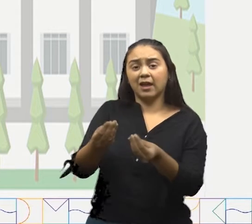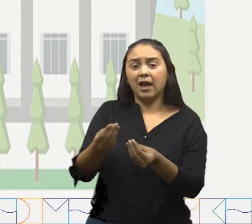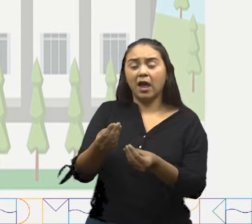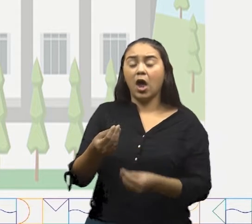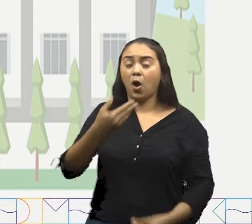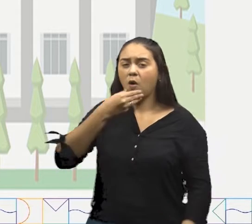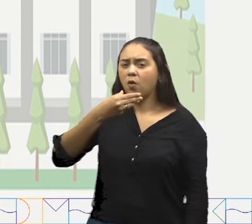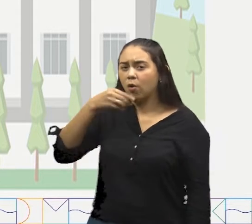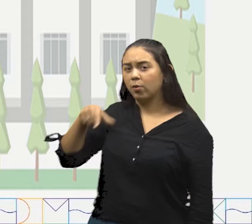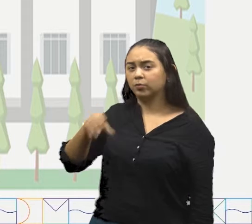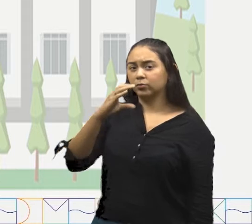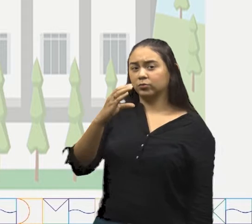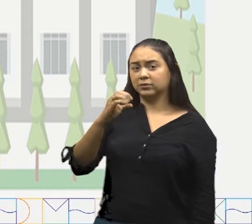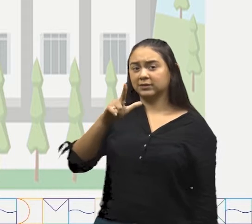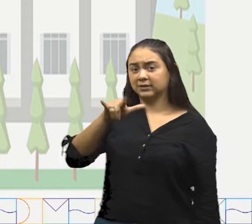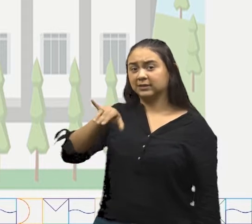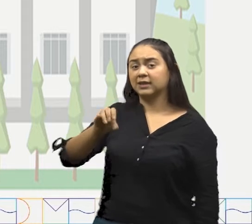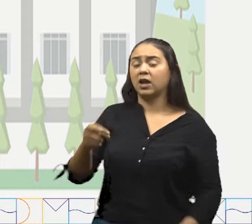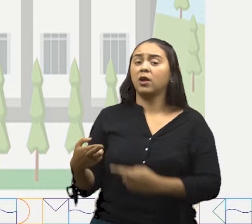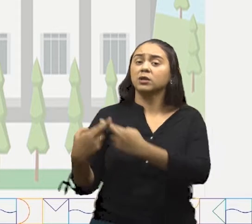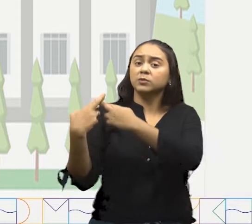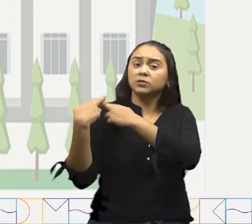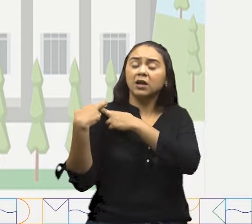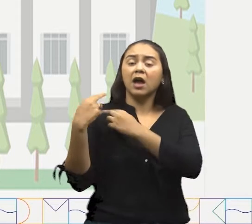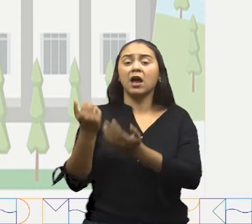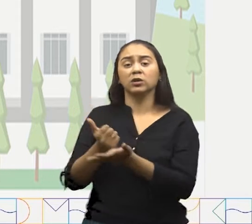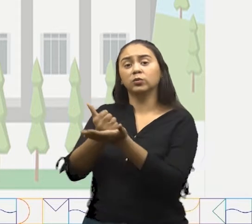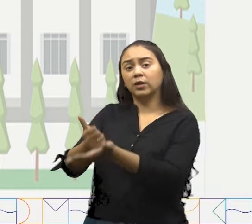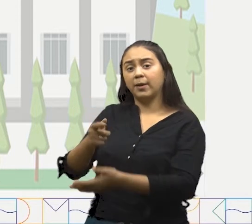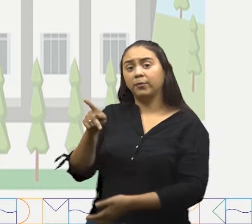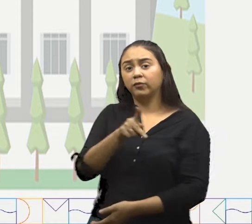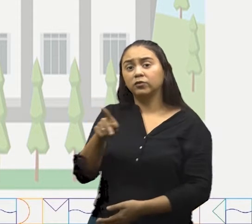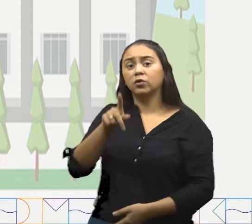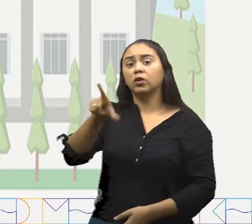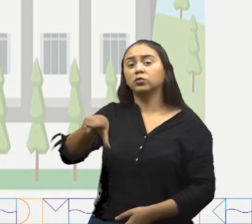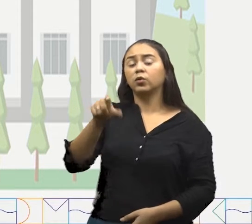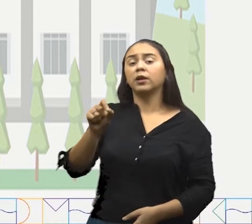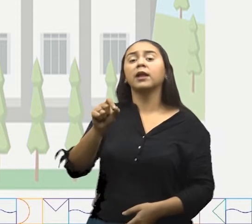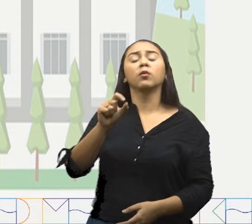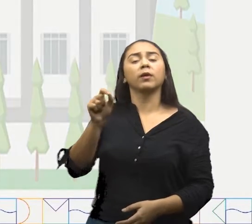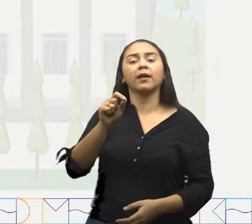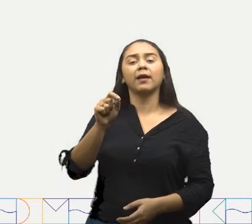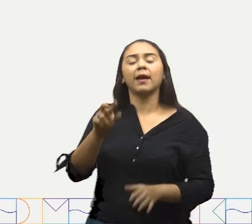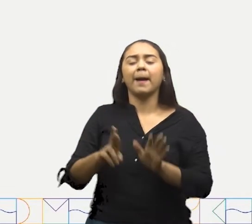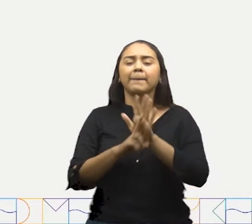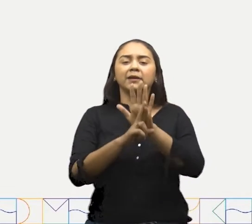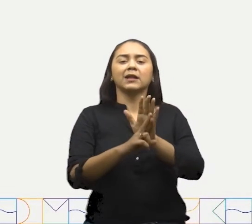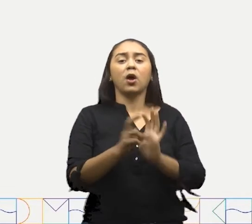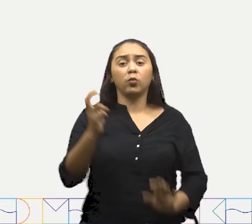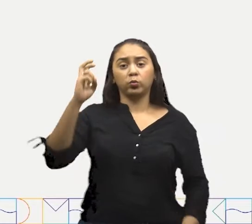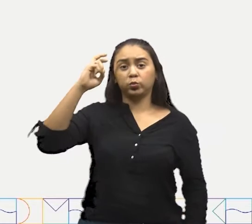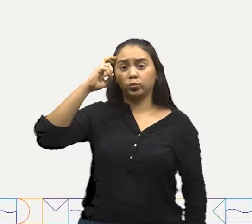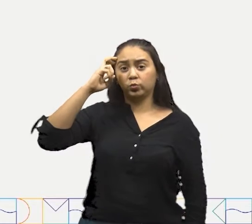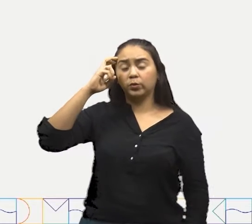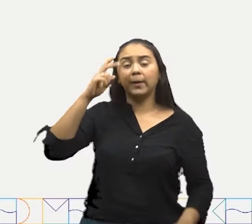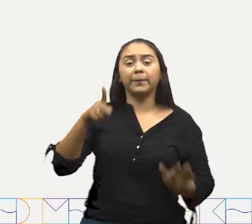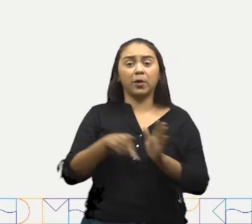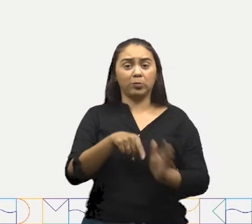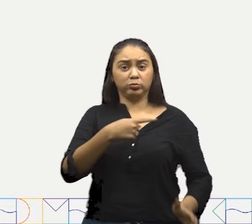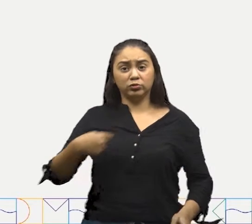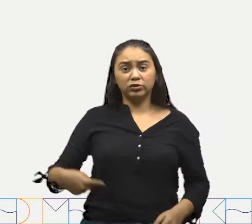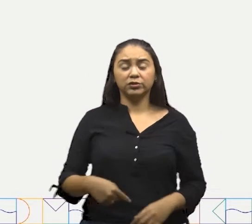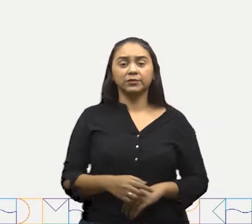ficou responsável por ajudar uma professora que escolheu apresentar a cultura chinesa. A pedido da professora,